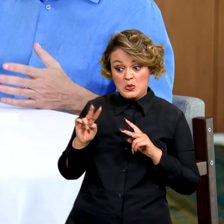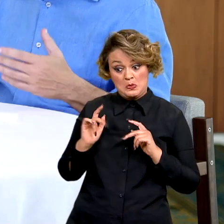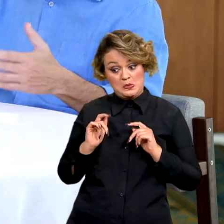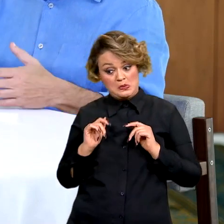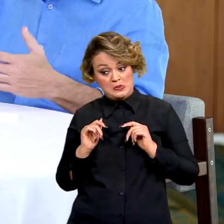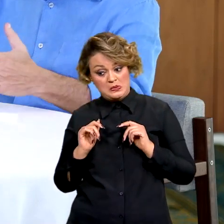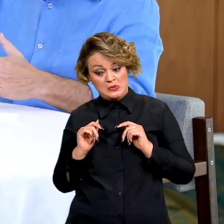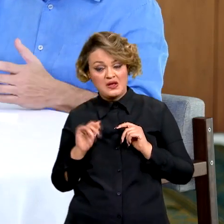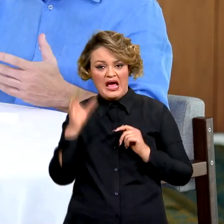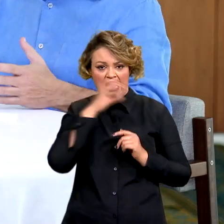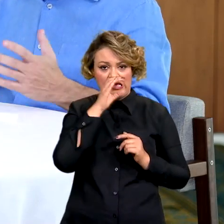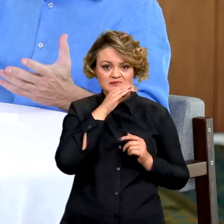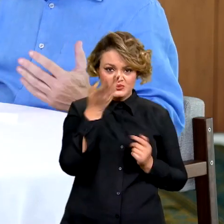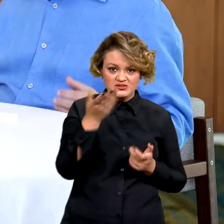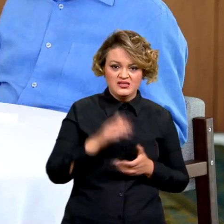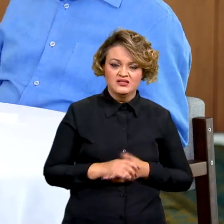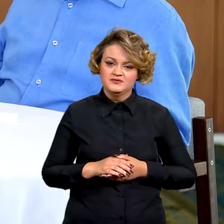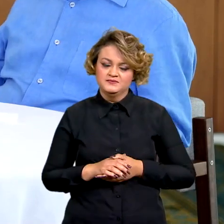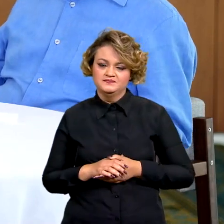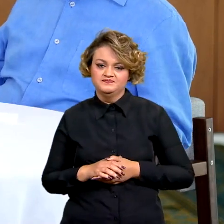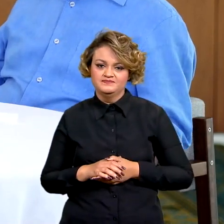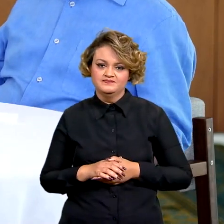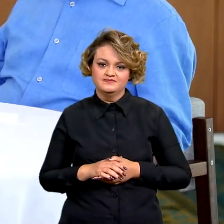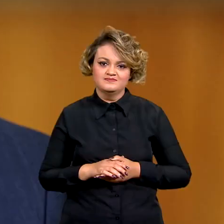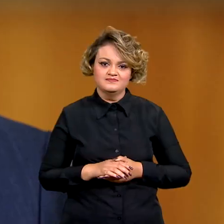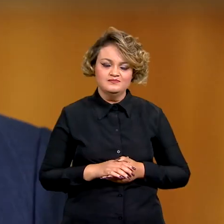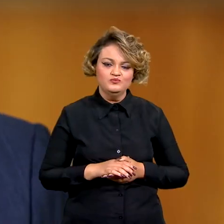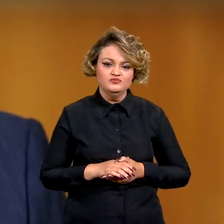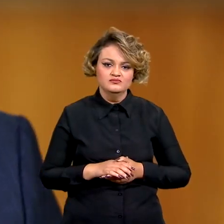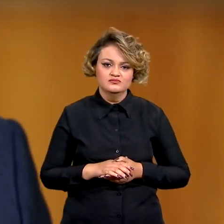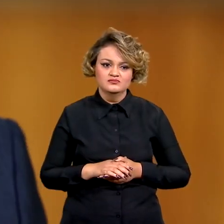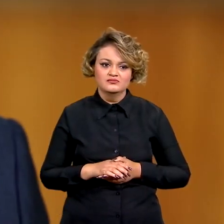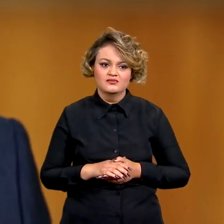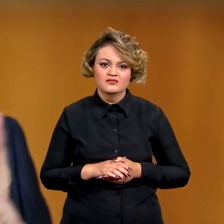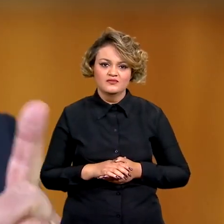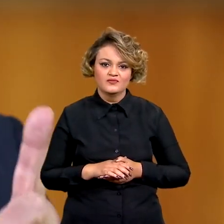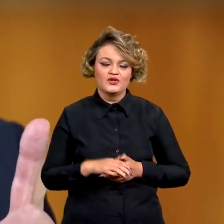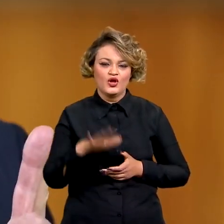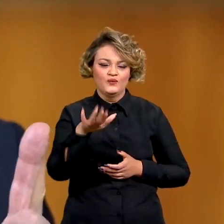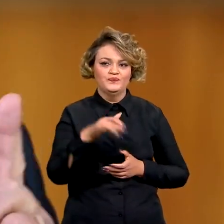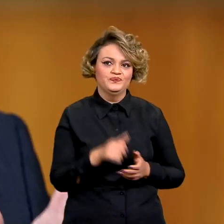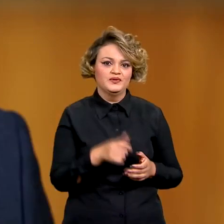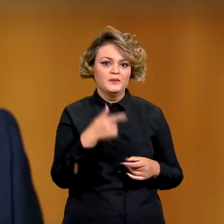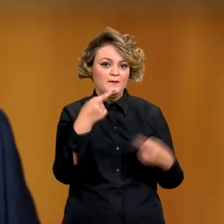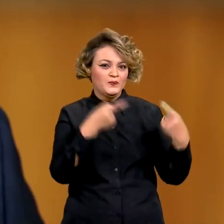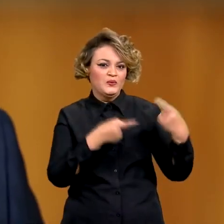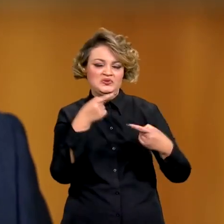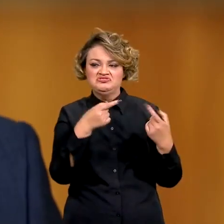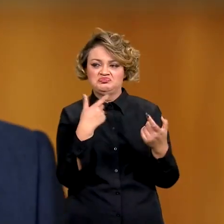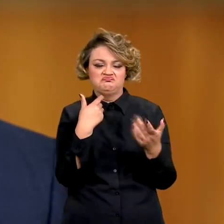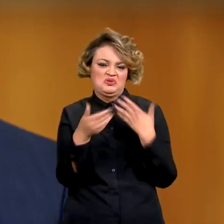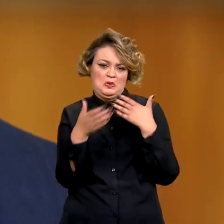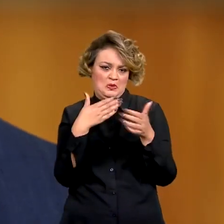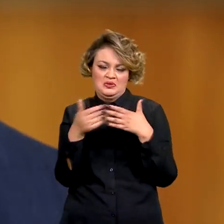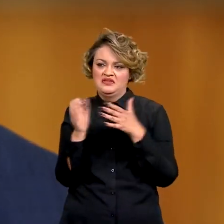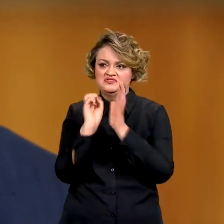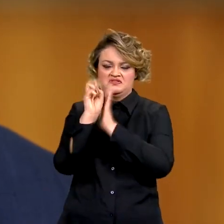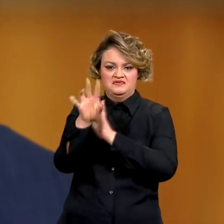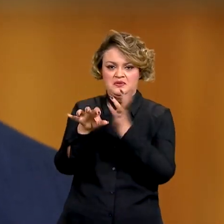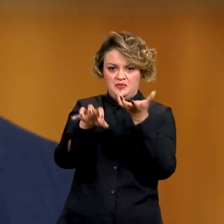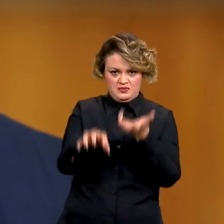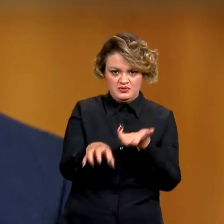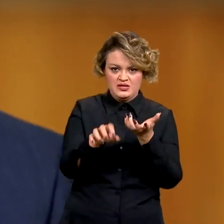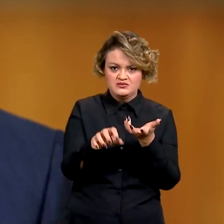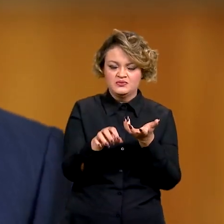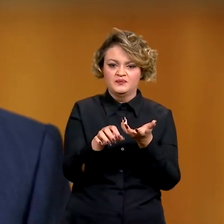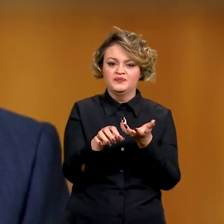maneira tão rápida e tão veja muito muito Dilma política qualquer que você mande para o Congresso Nacional